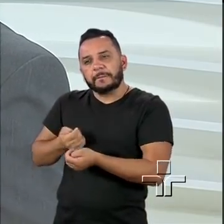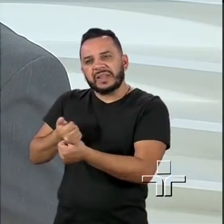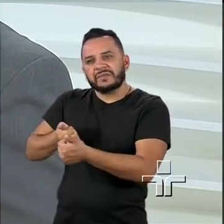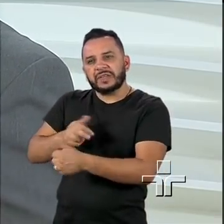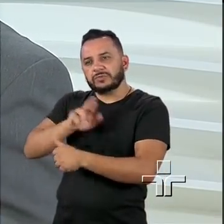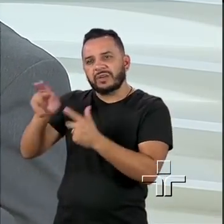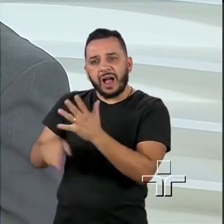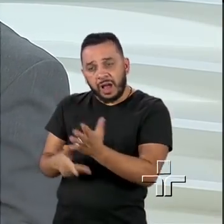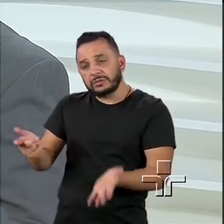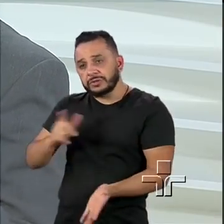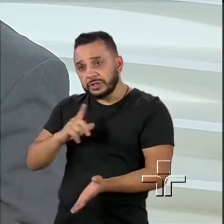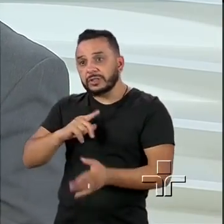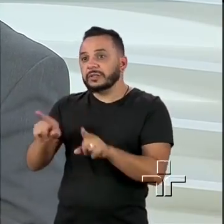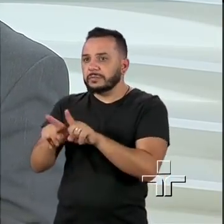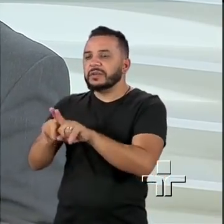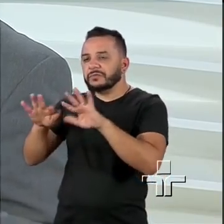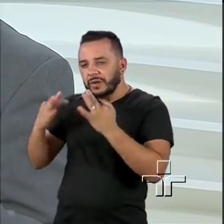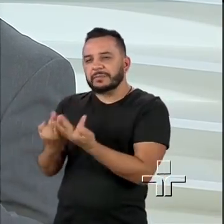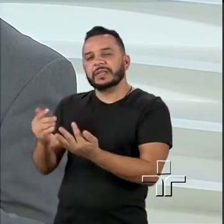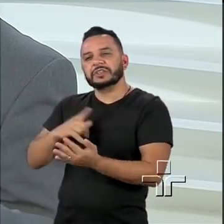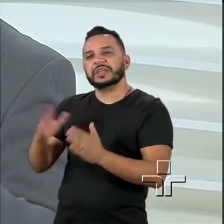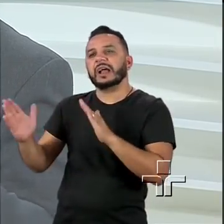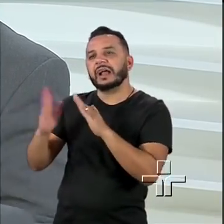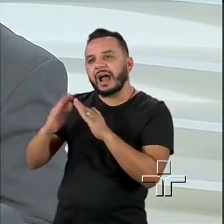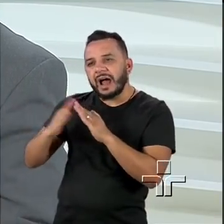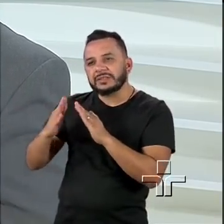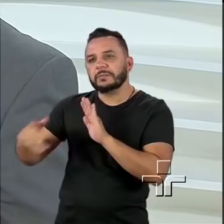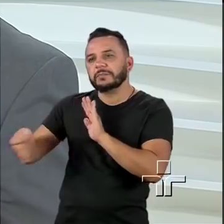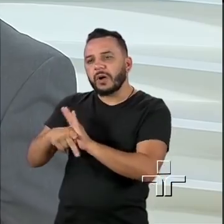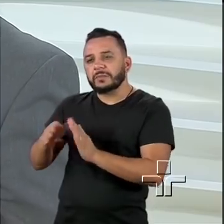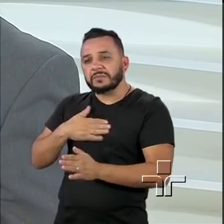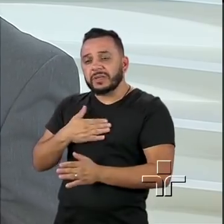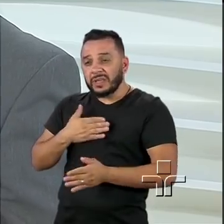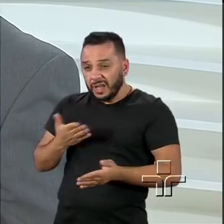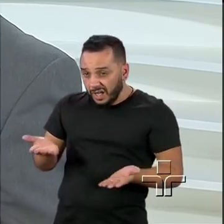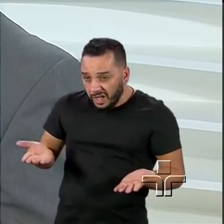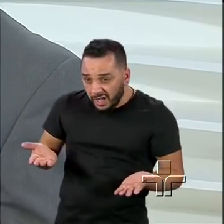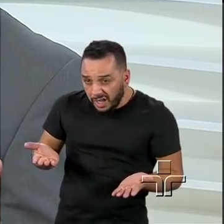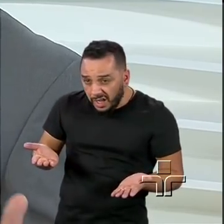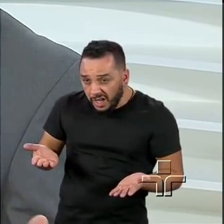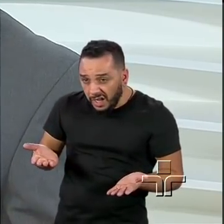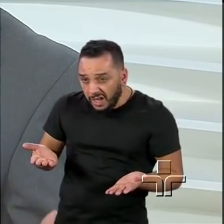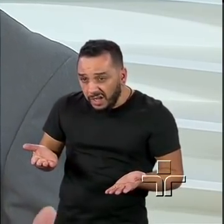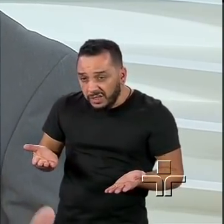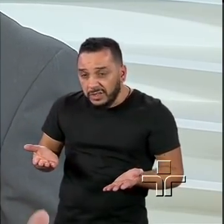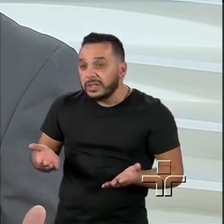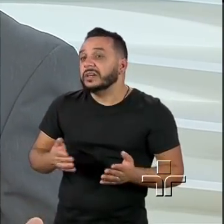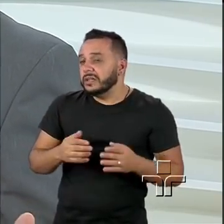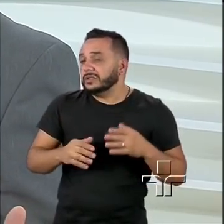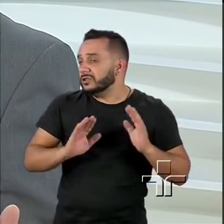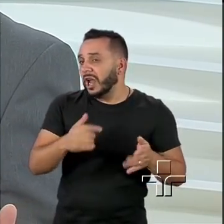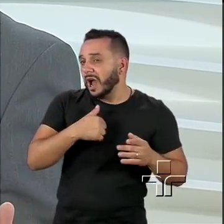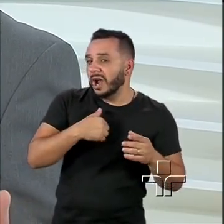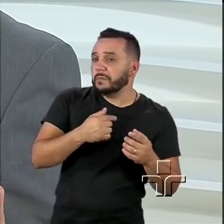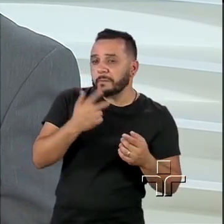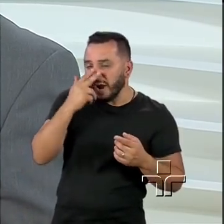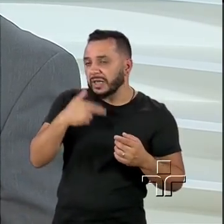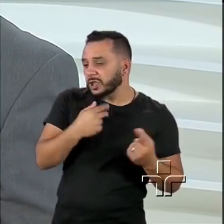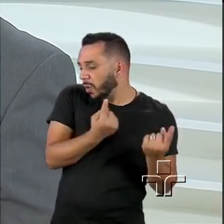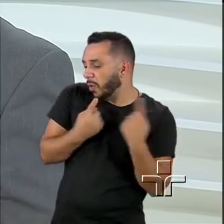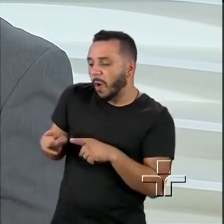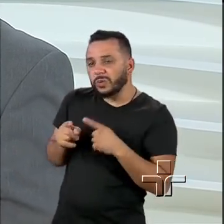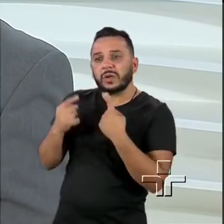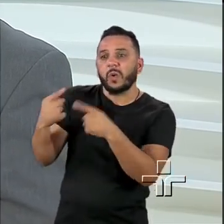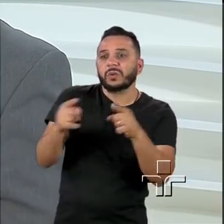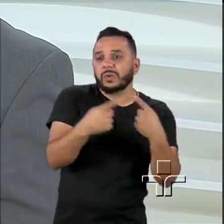família que tem expectativa por Minha Casa Minha Vida, que não vê mais um anúncio do Minha Casa Minha Vida? Ou seja, contra quem mesmo era o golpe?